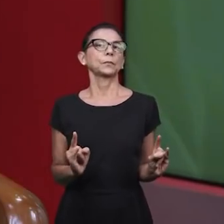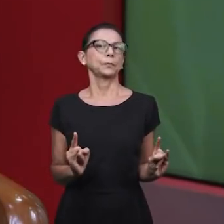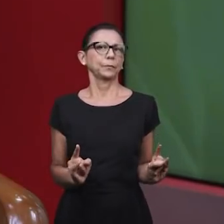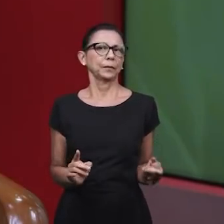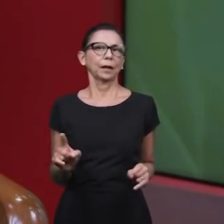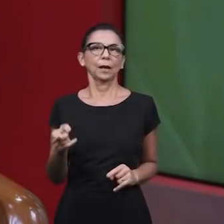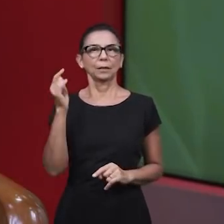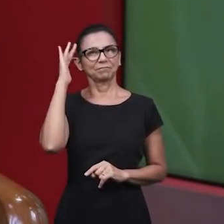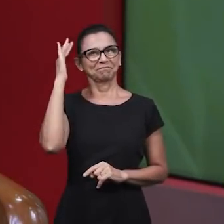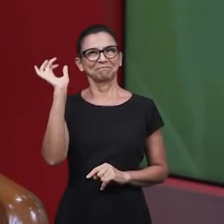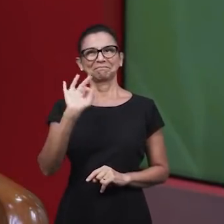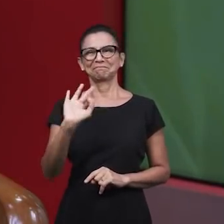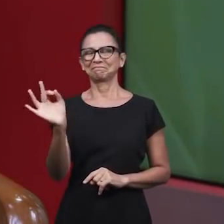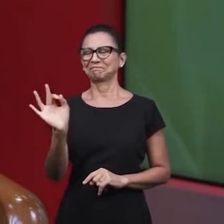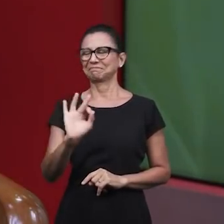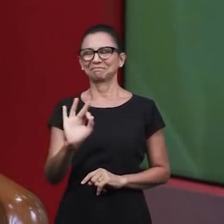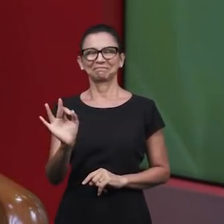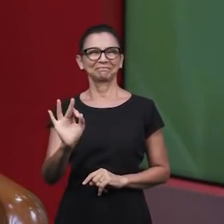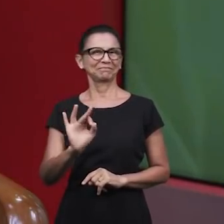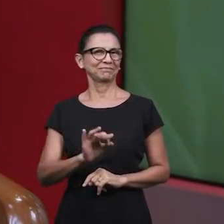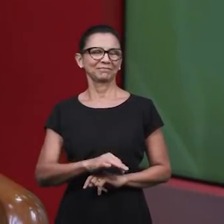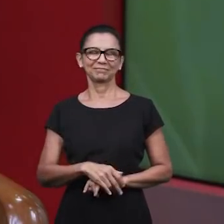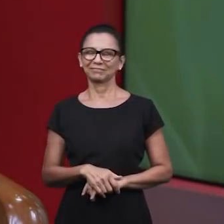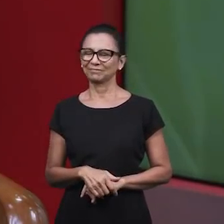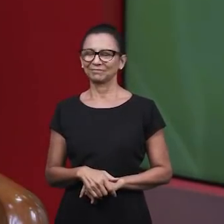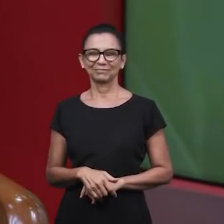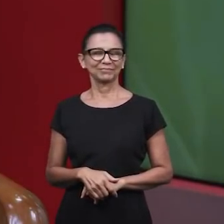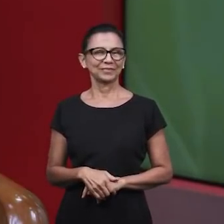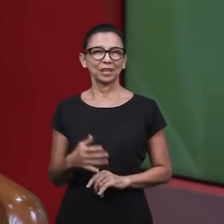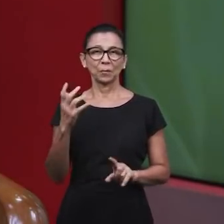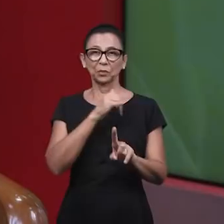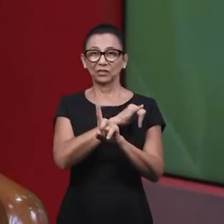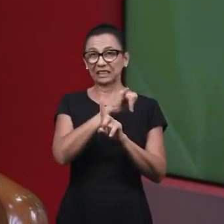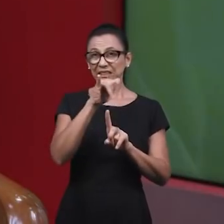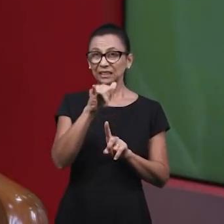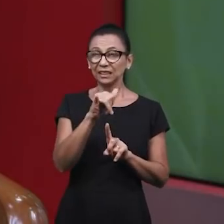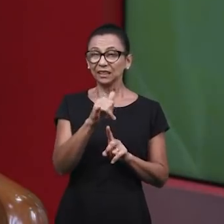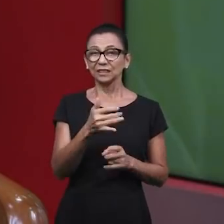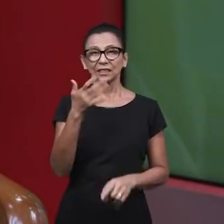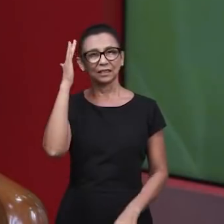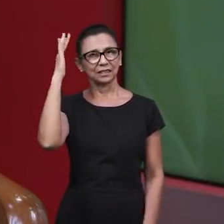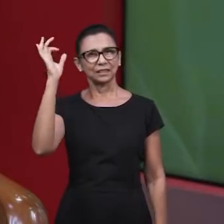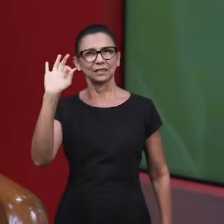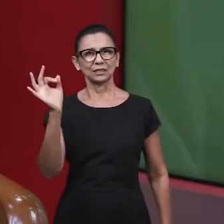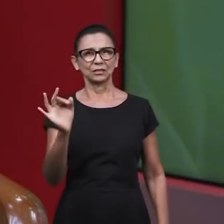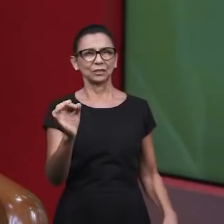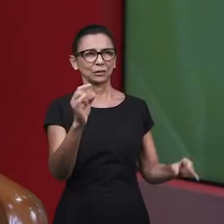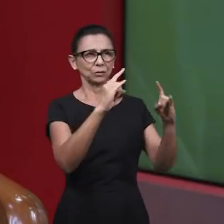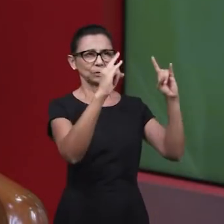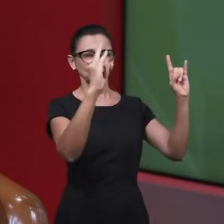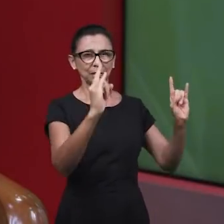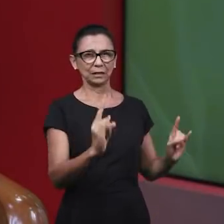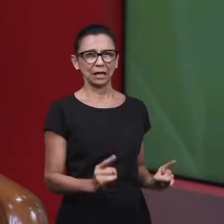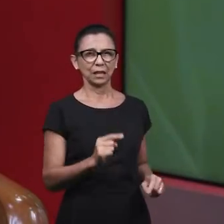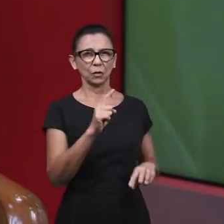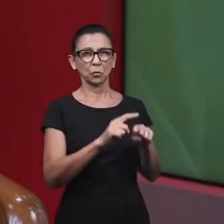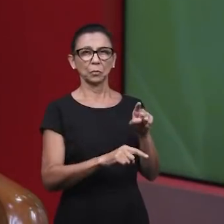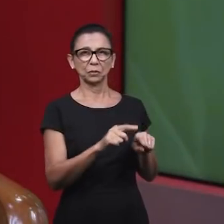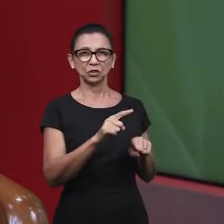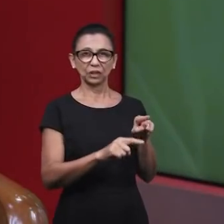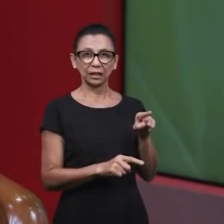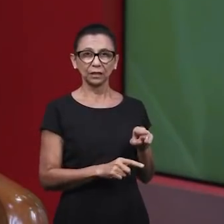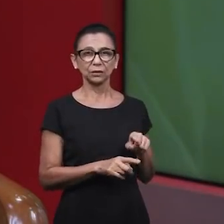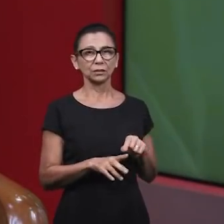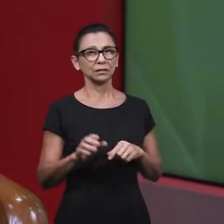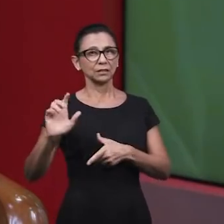Evidentemente que eles não entenderam o alcance profético que Jesus estava profetizado ali. Tanto não